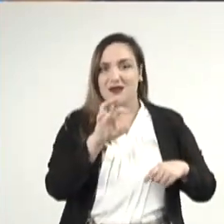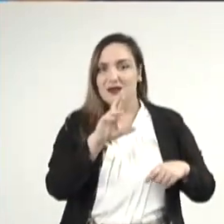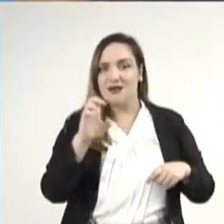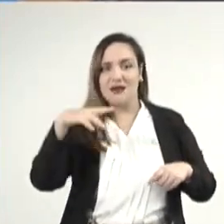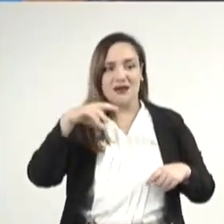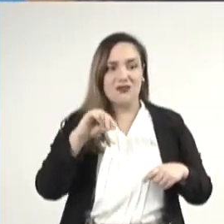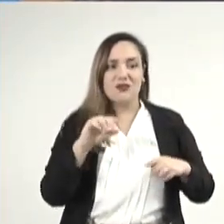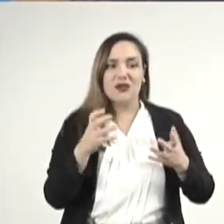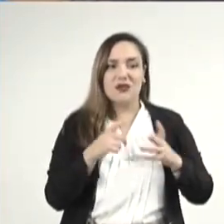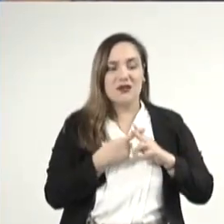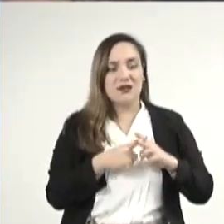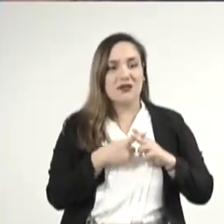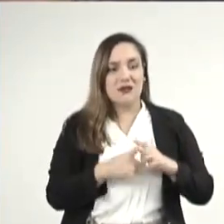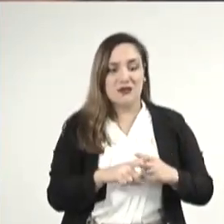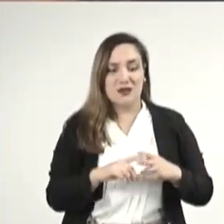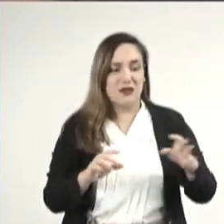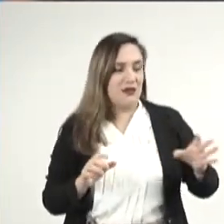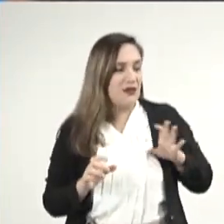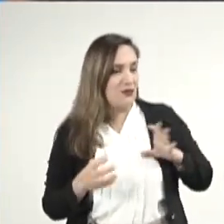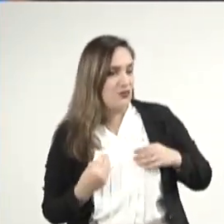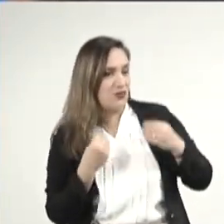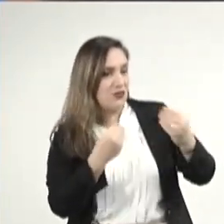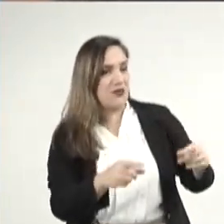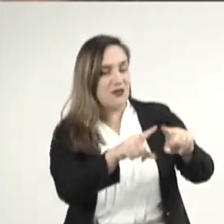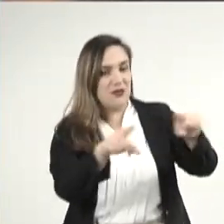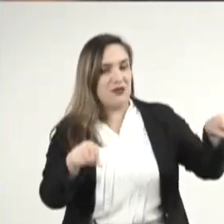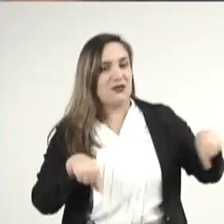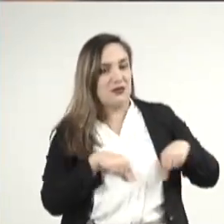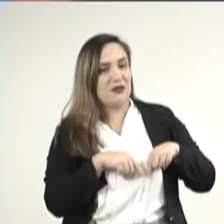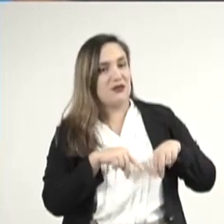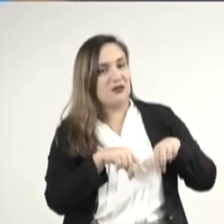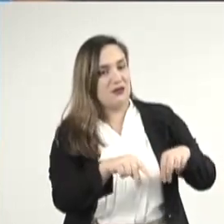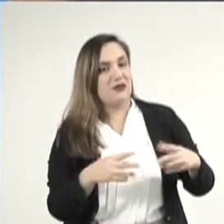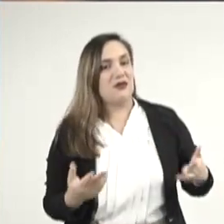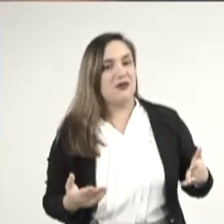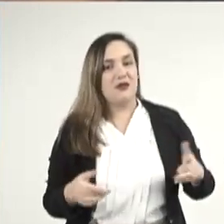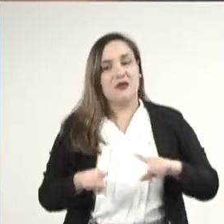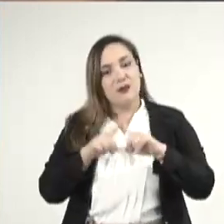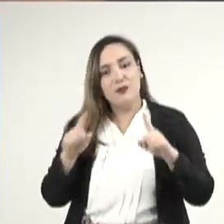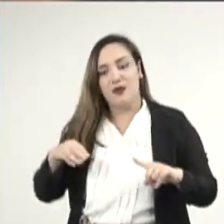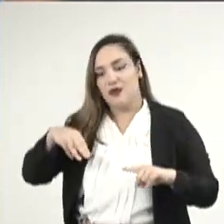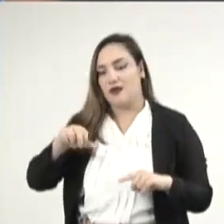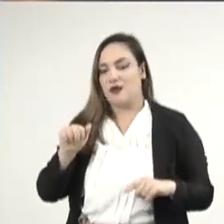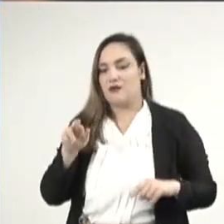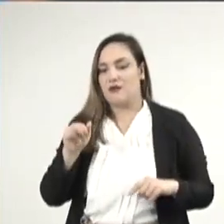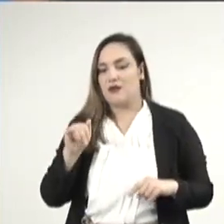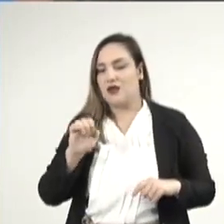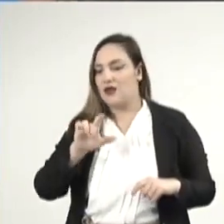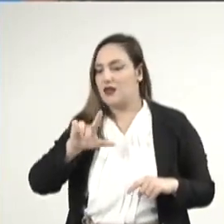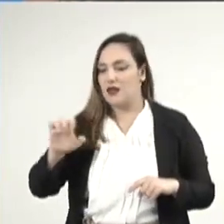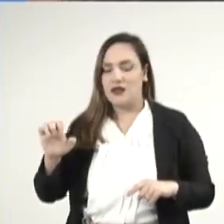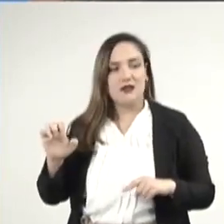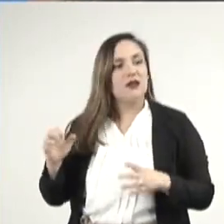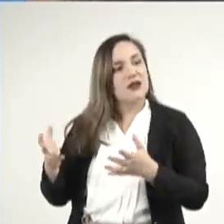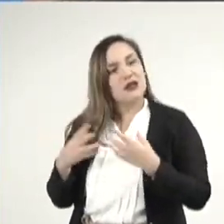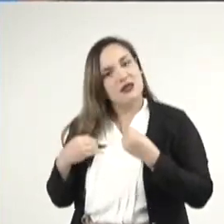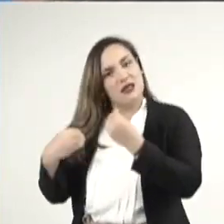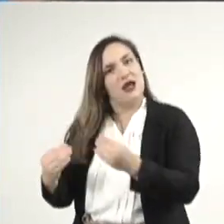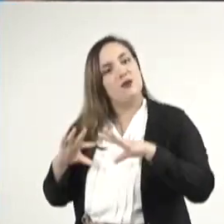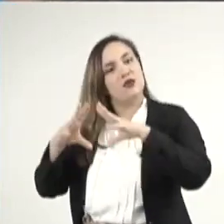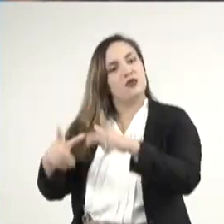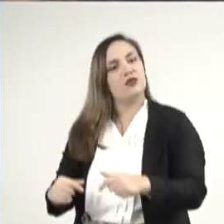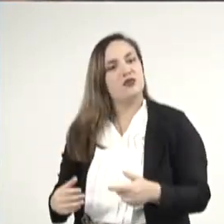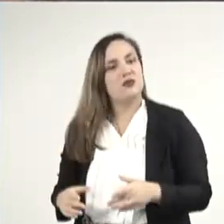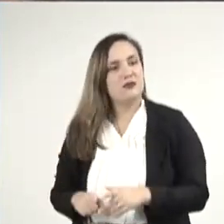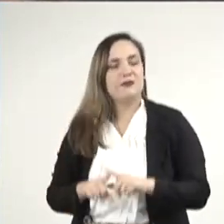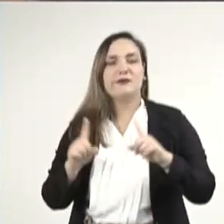queria regularizar para os ricos, e ela lutava para regularizar para os pobres, ou para todos, certo? Mas